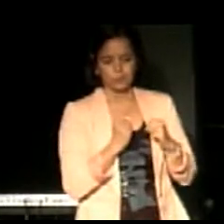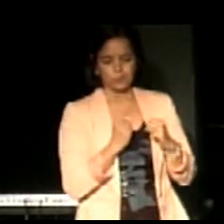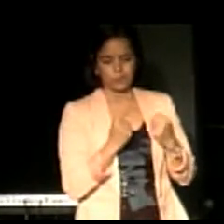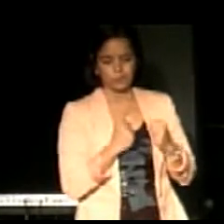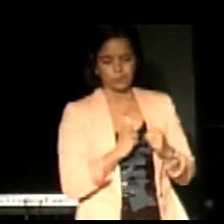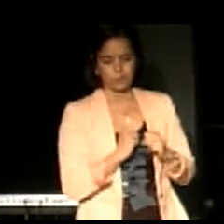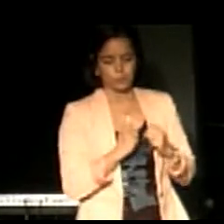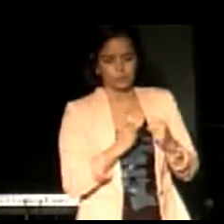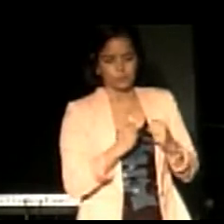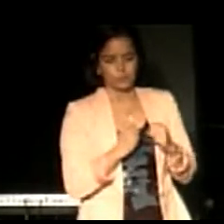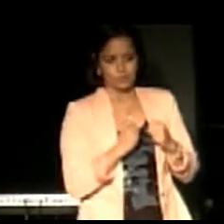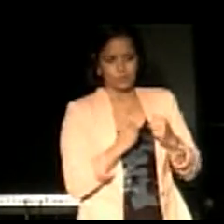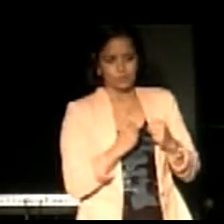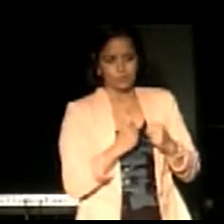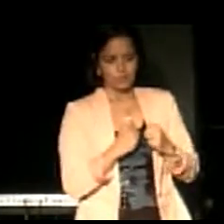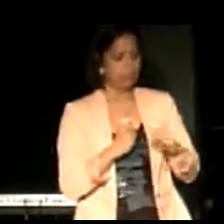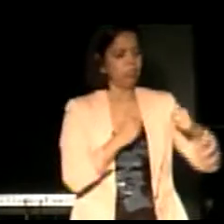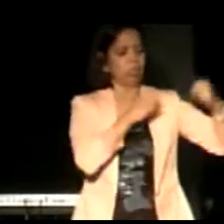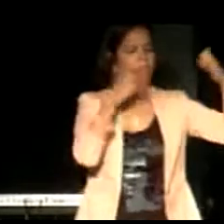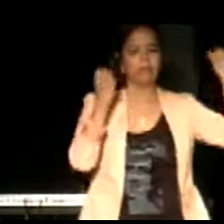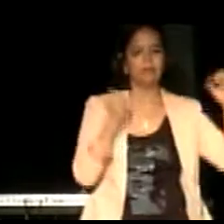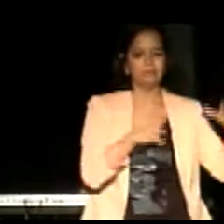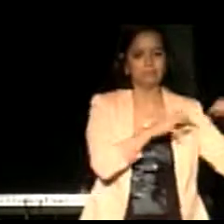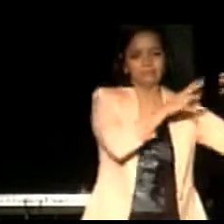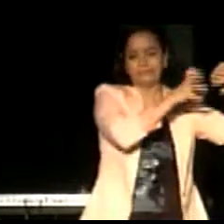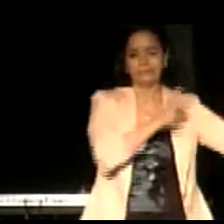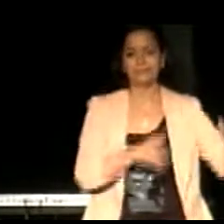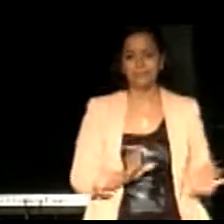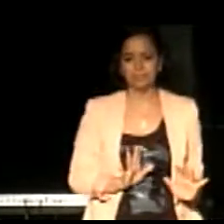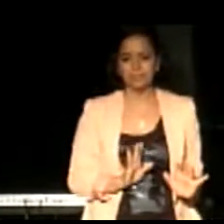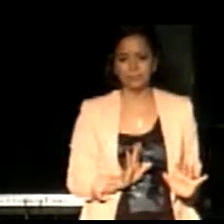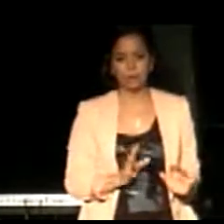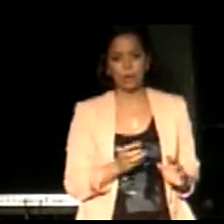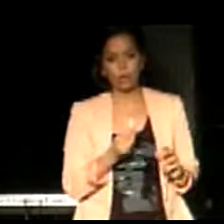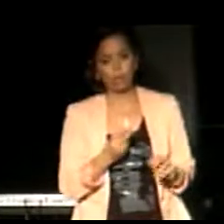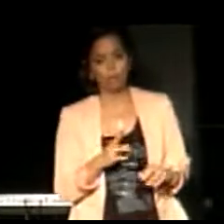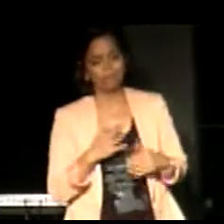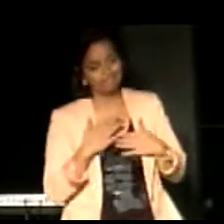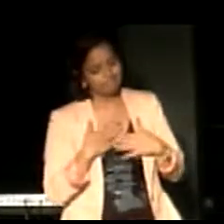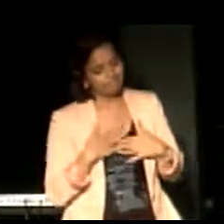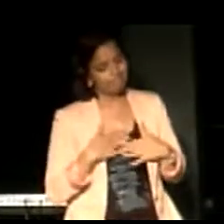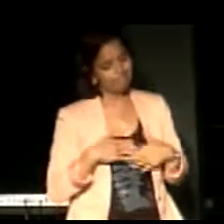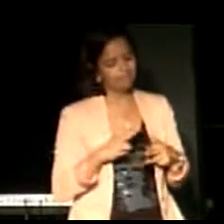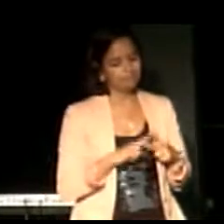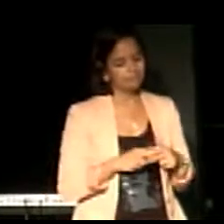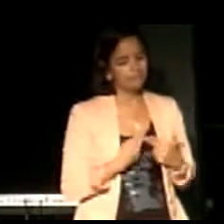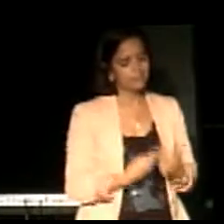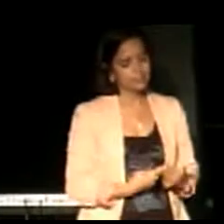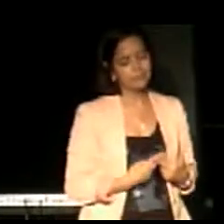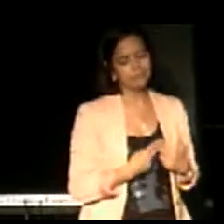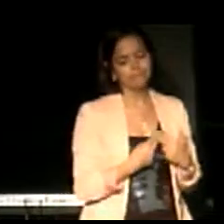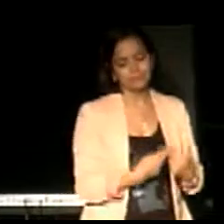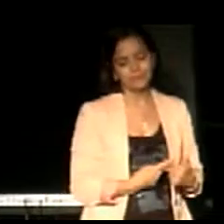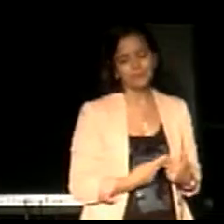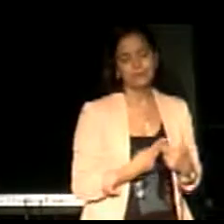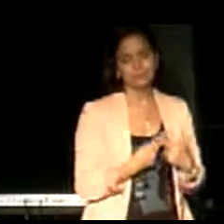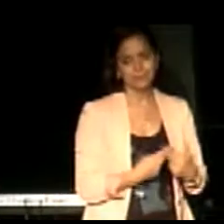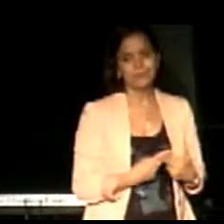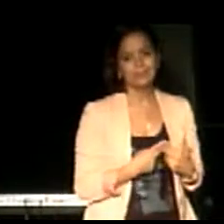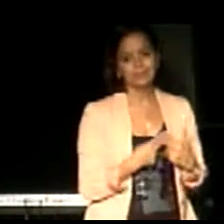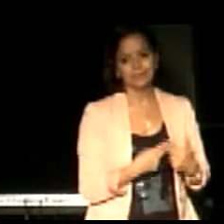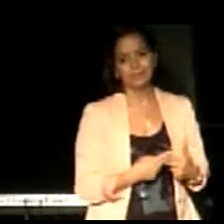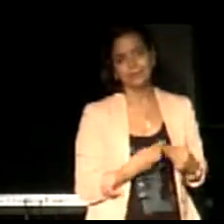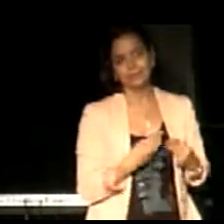nós. É aquilo que volta, eu quero voltar à primeira bem-aventurança.